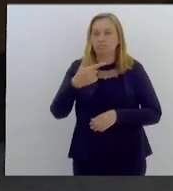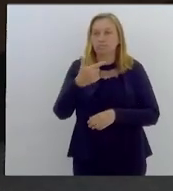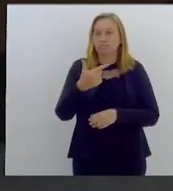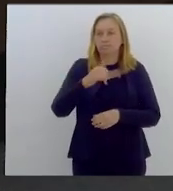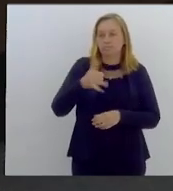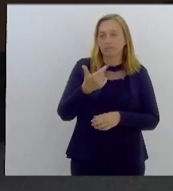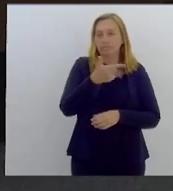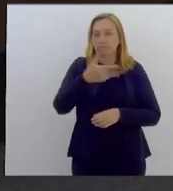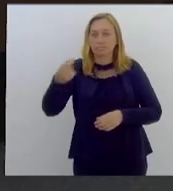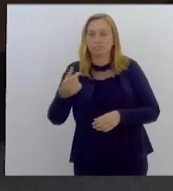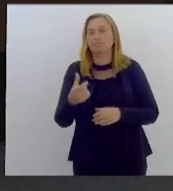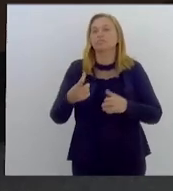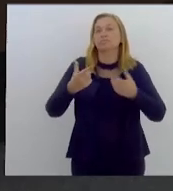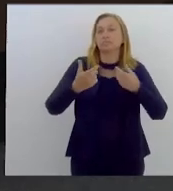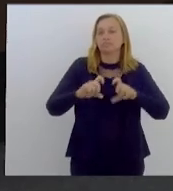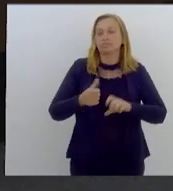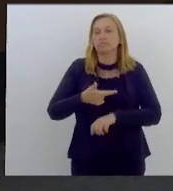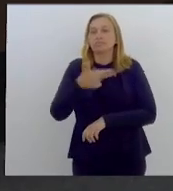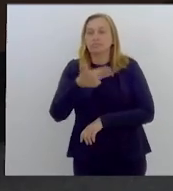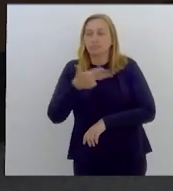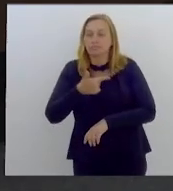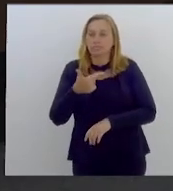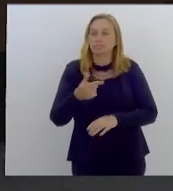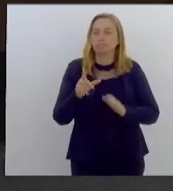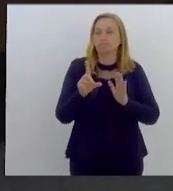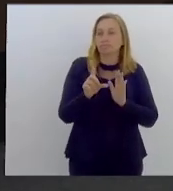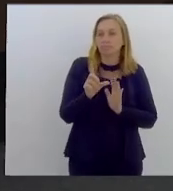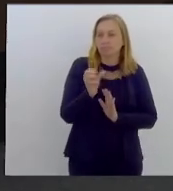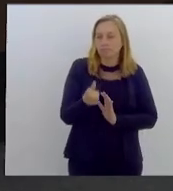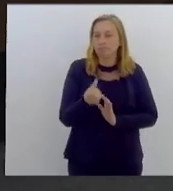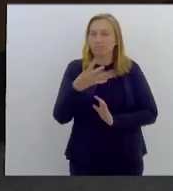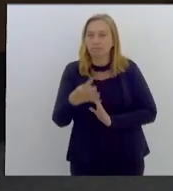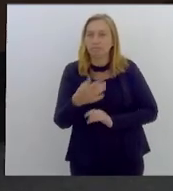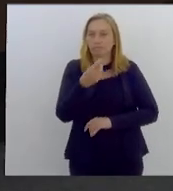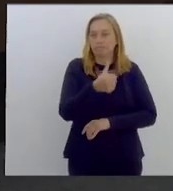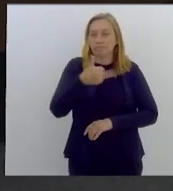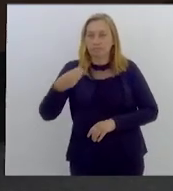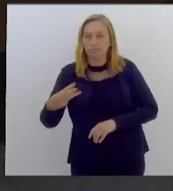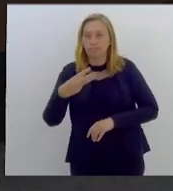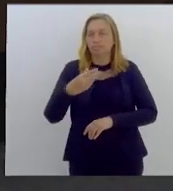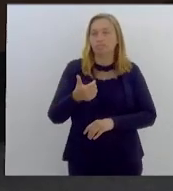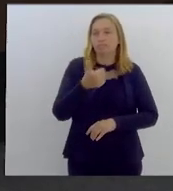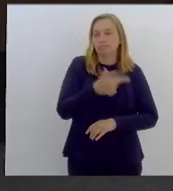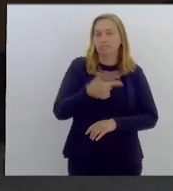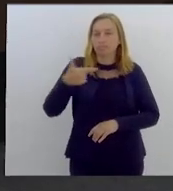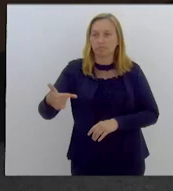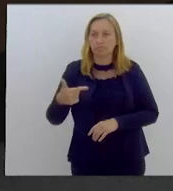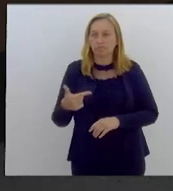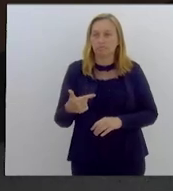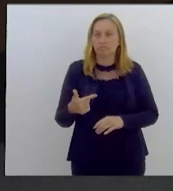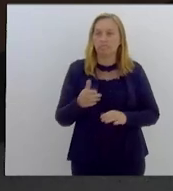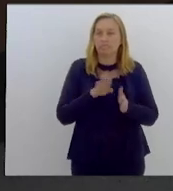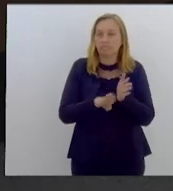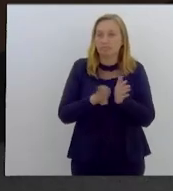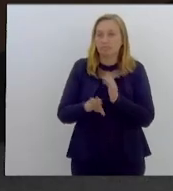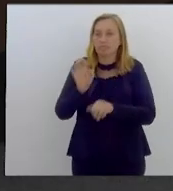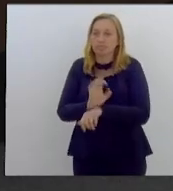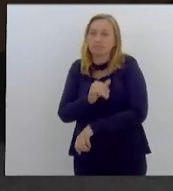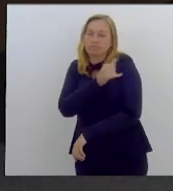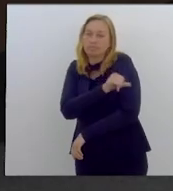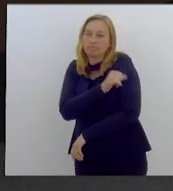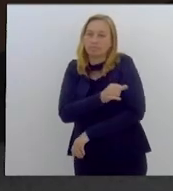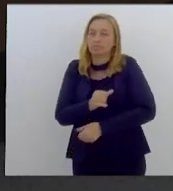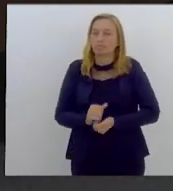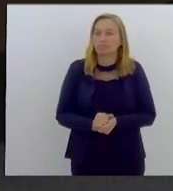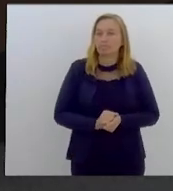2020. Item número 2, redação final do projeto de lei 6413 de 2022 do Poder Executivo, que estima e fixa a despesa do Estado do Rio de Janeiro